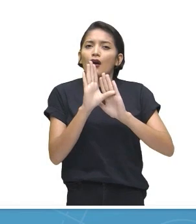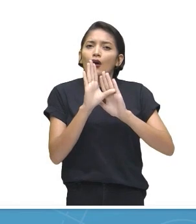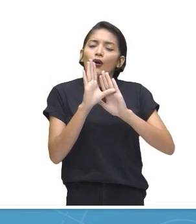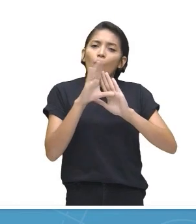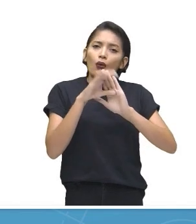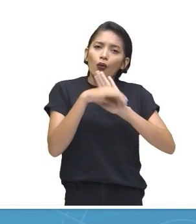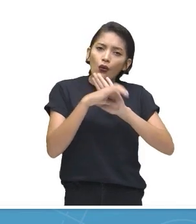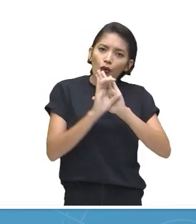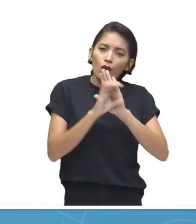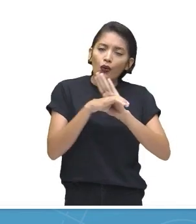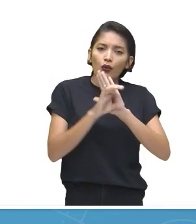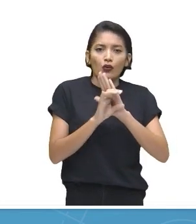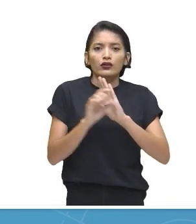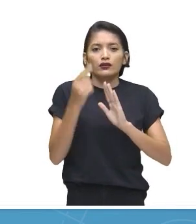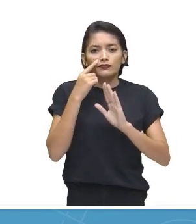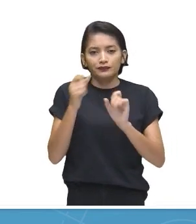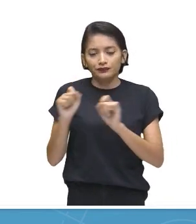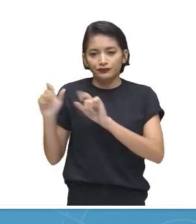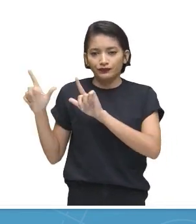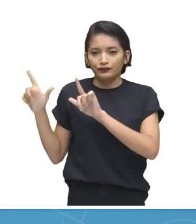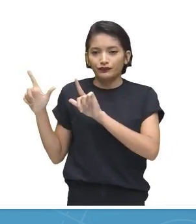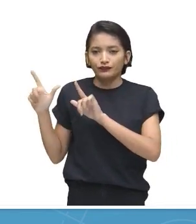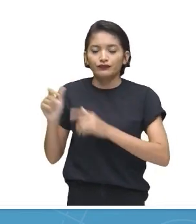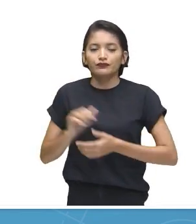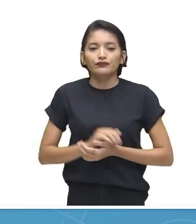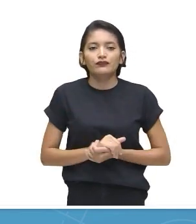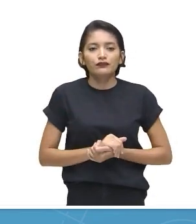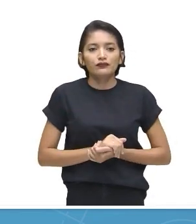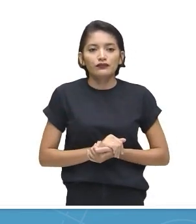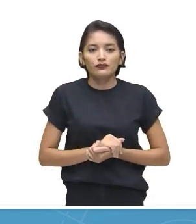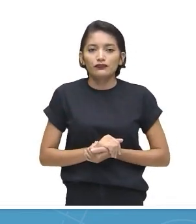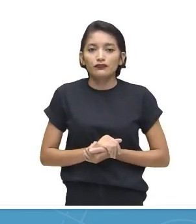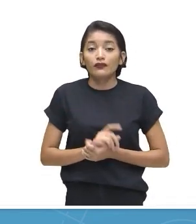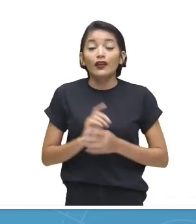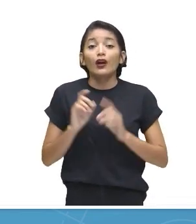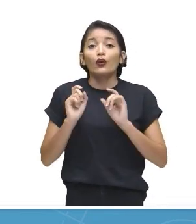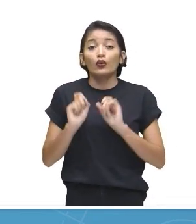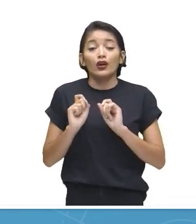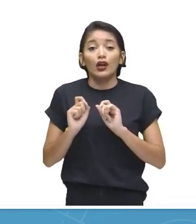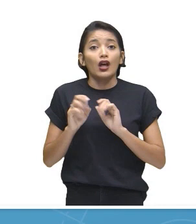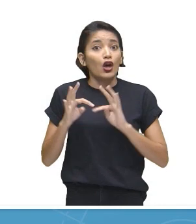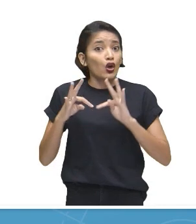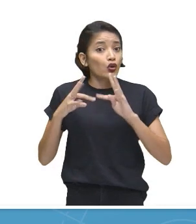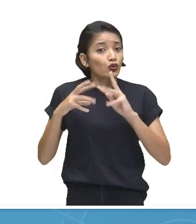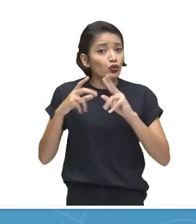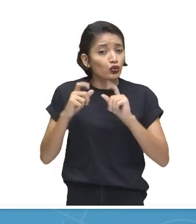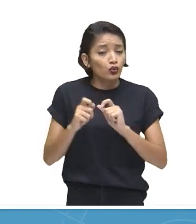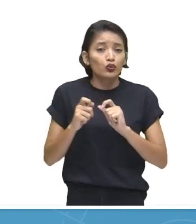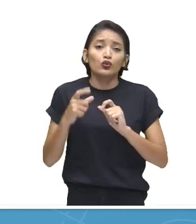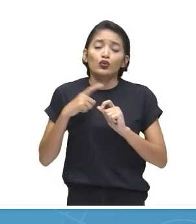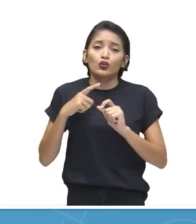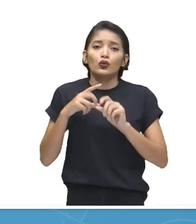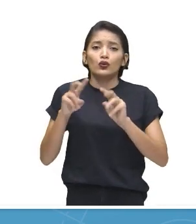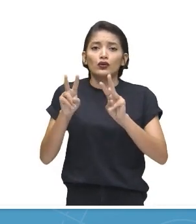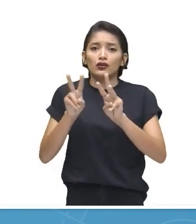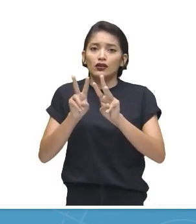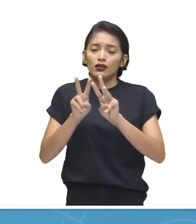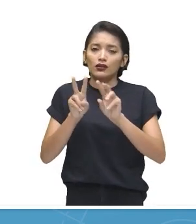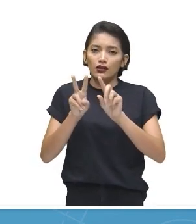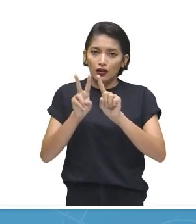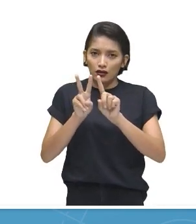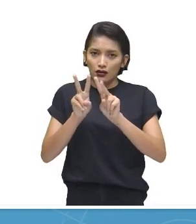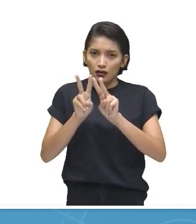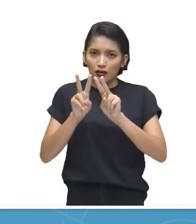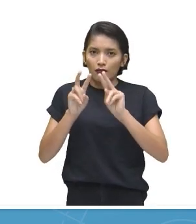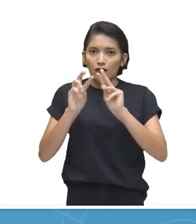matéria aí na nossa próxima imagem. Olha lá. Matéria é tudo o que tem massa e ocupa um lugar